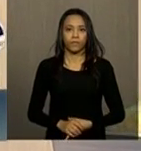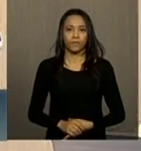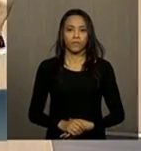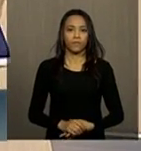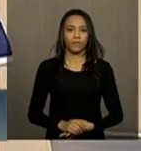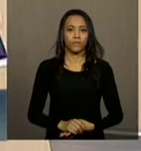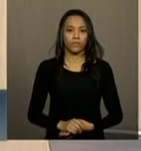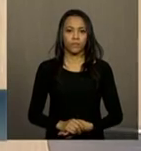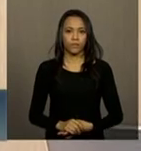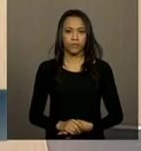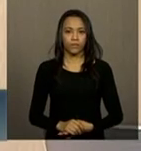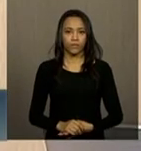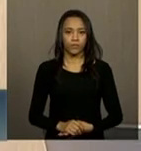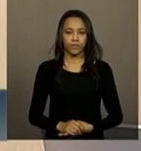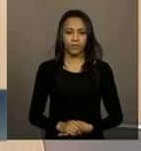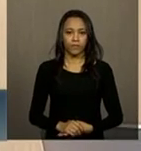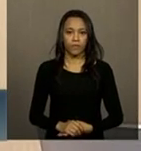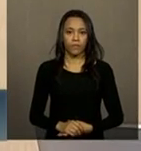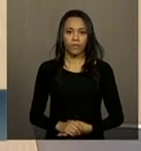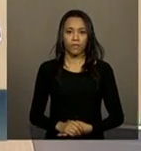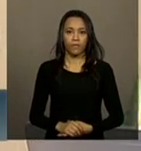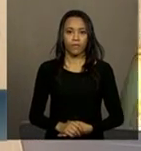aparecer os aí. Tá. Maurício.